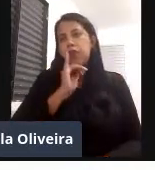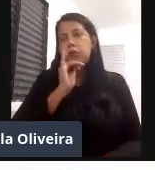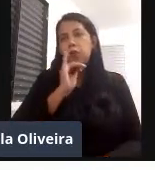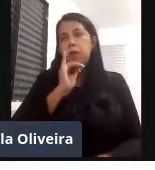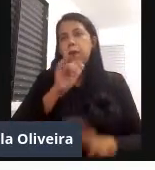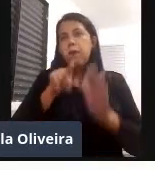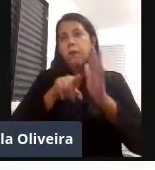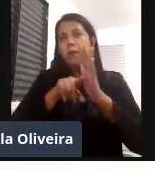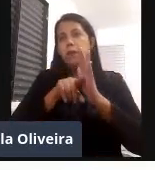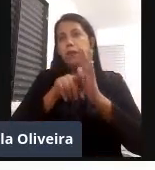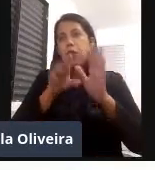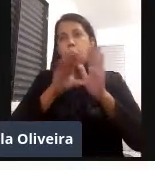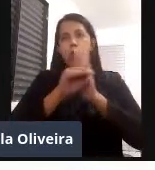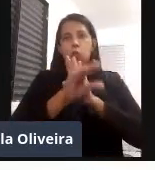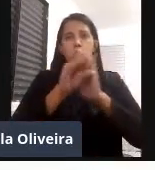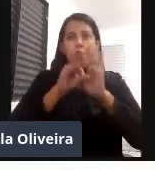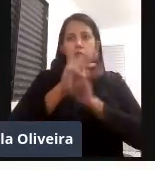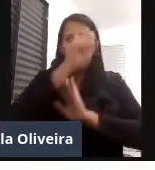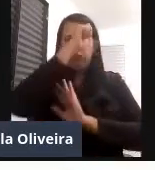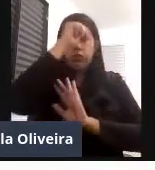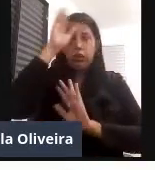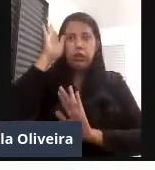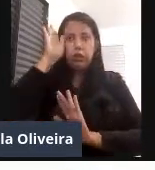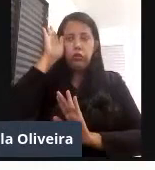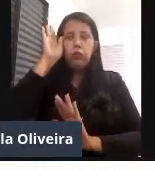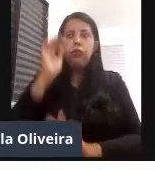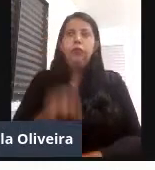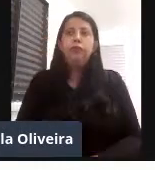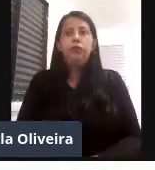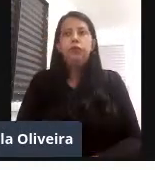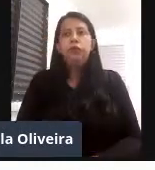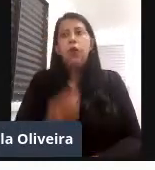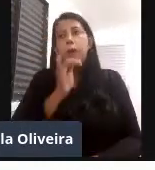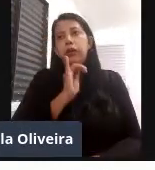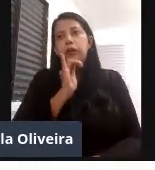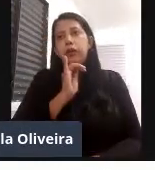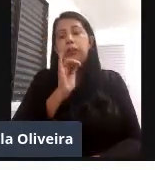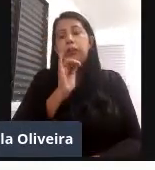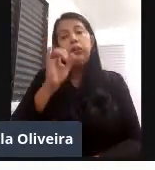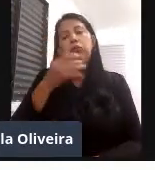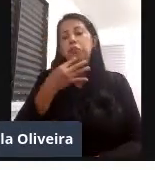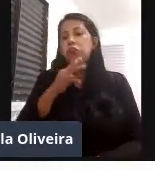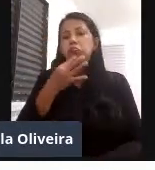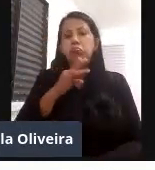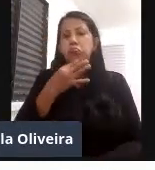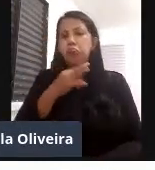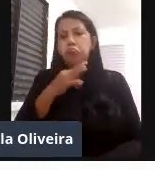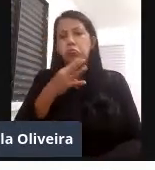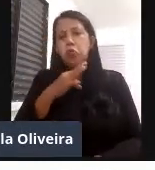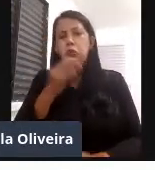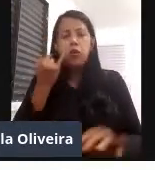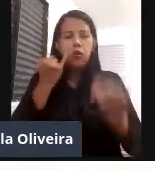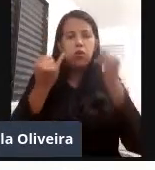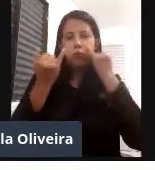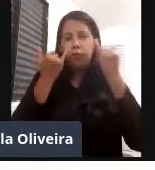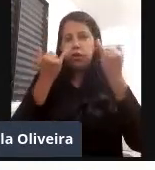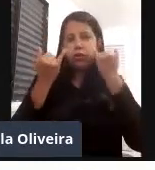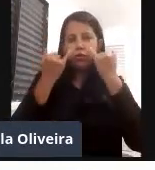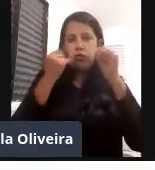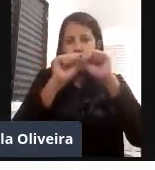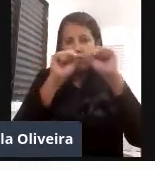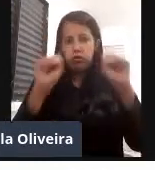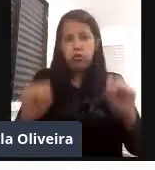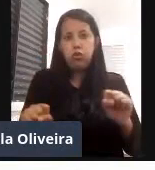o Google Acadêmico, né? Vamos supor que eu não sei quais são as bases de dados que pode me trazer essa informação. Então,